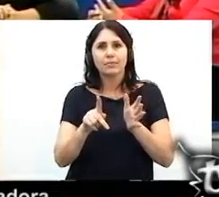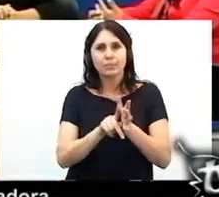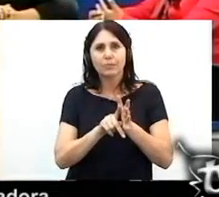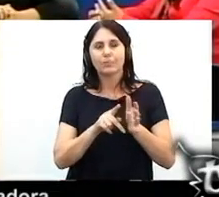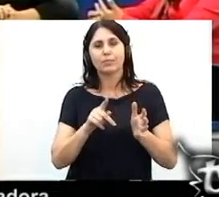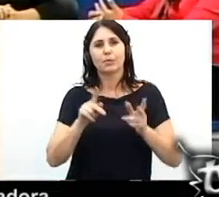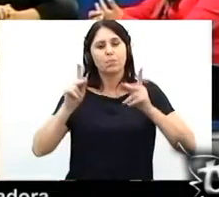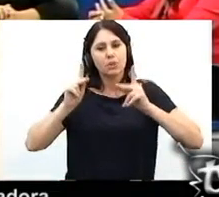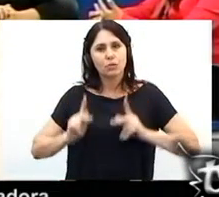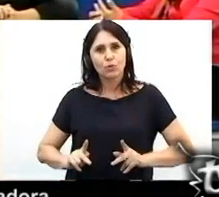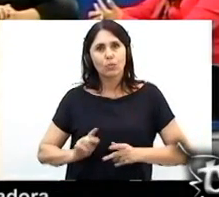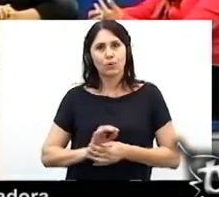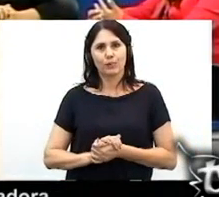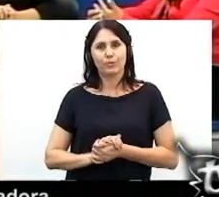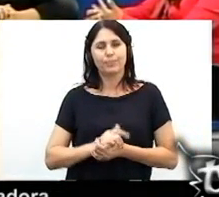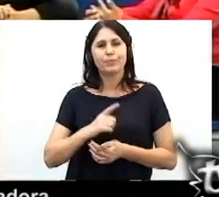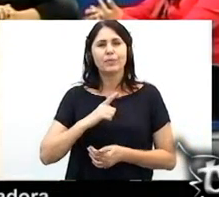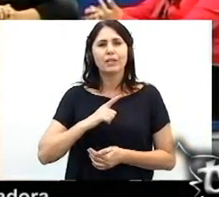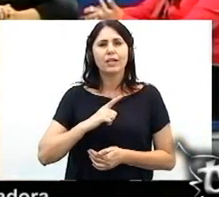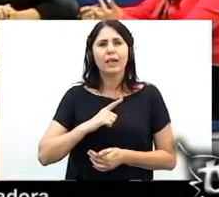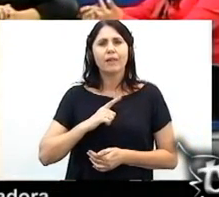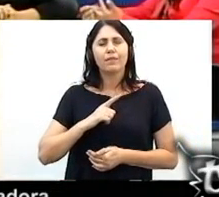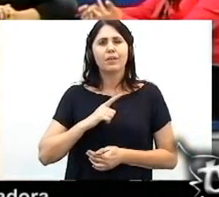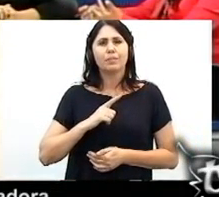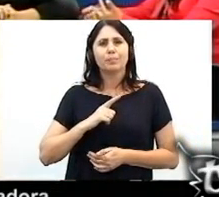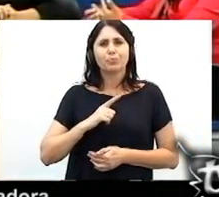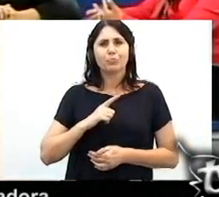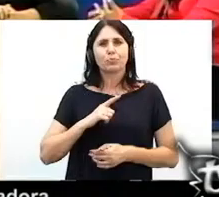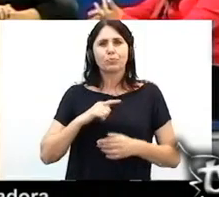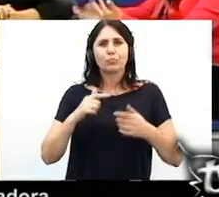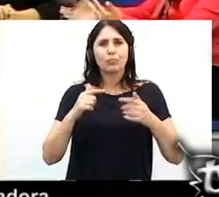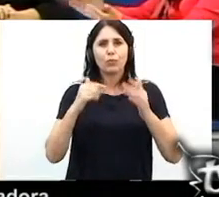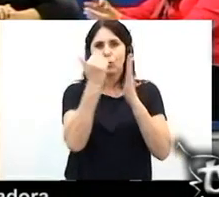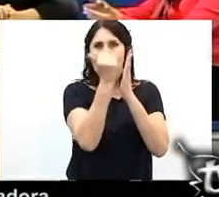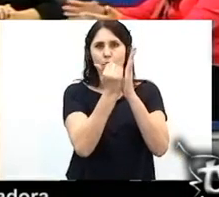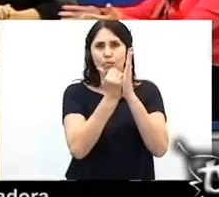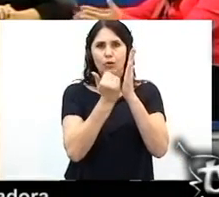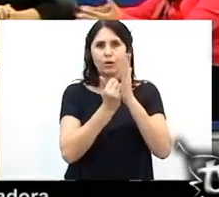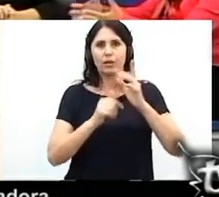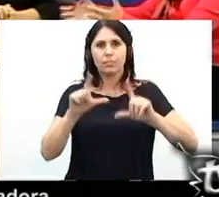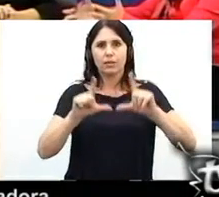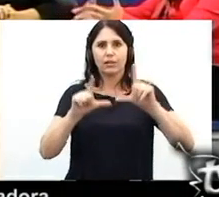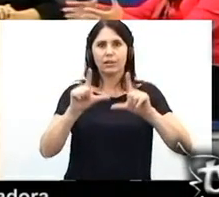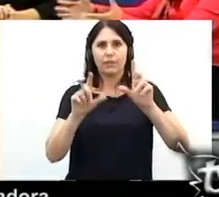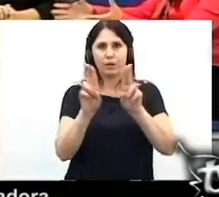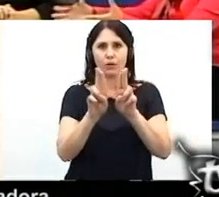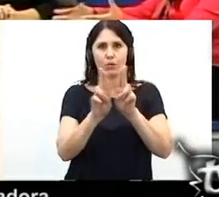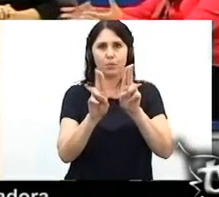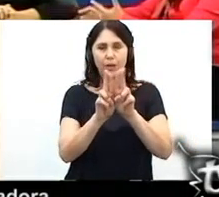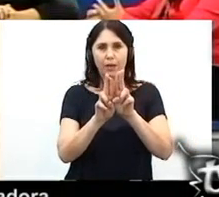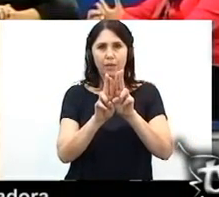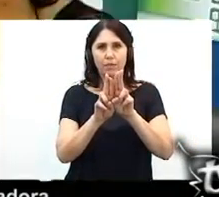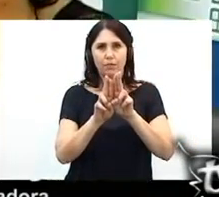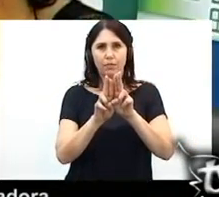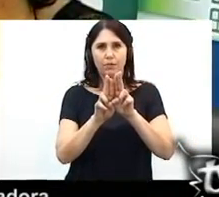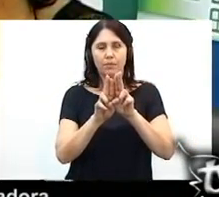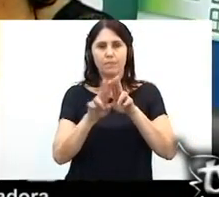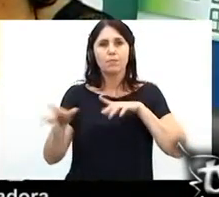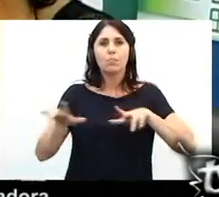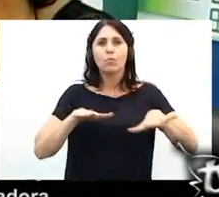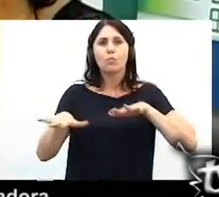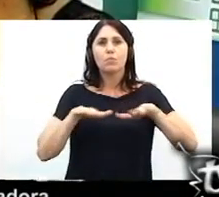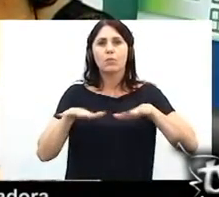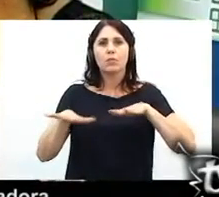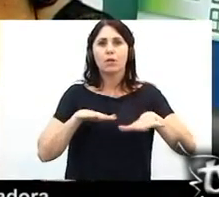voluntariamente. Então, nós temos que mudar esses conceitos e começar a pensar na cidade para as pessoas. Até